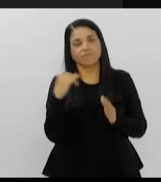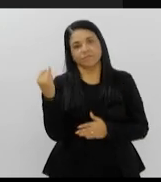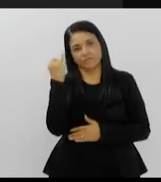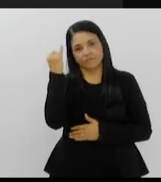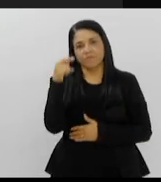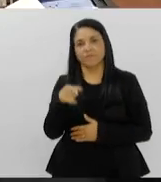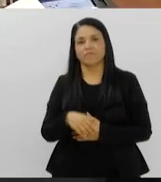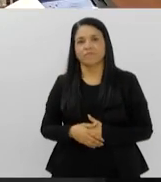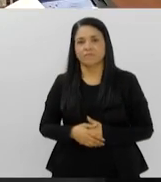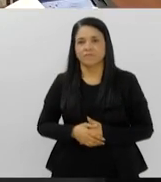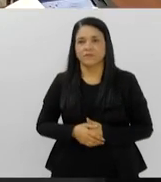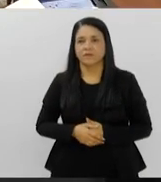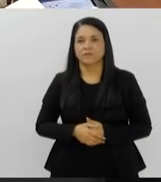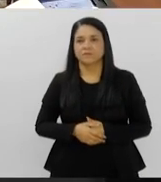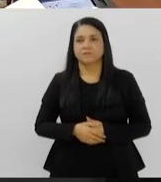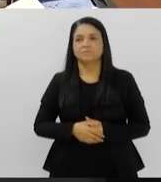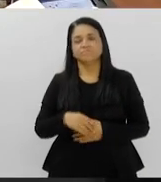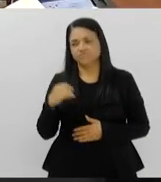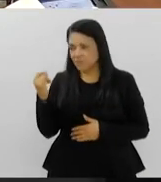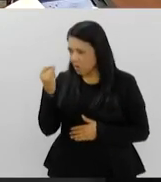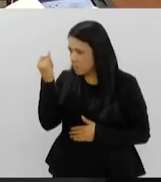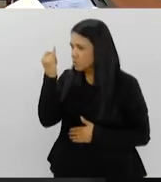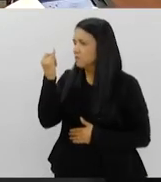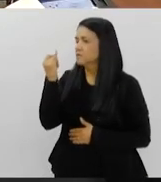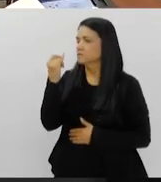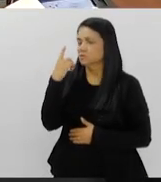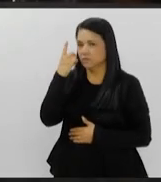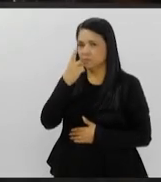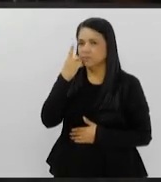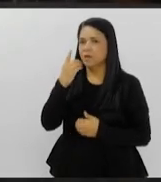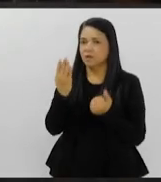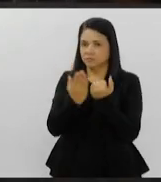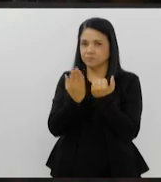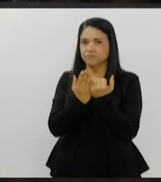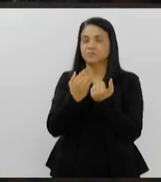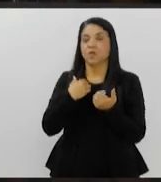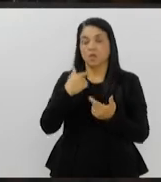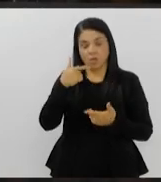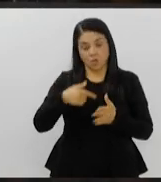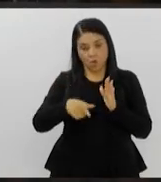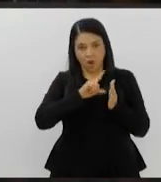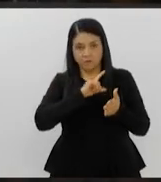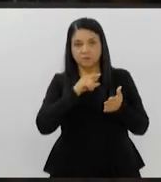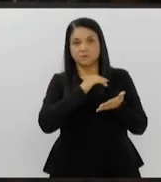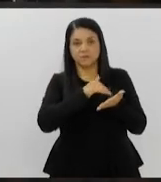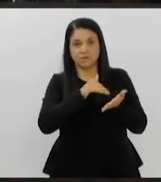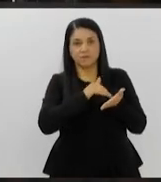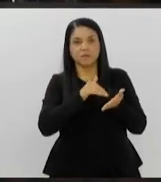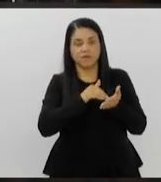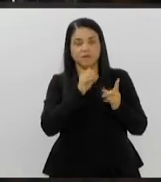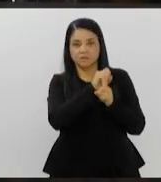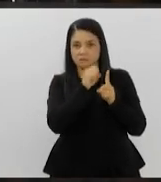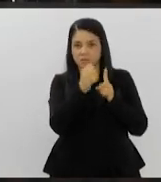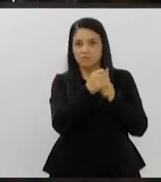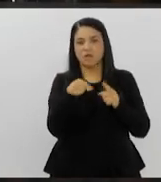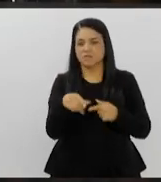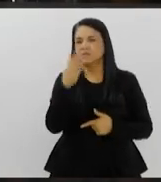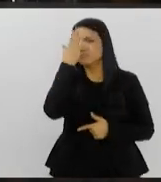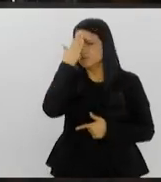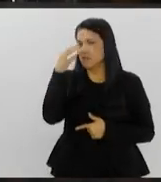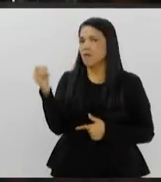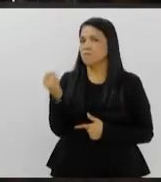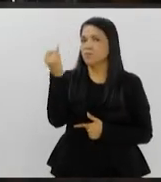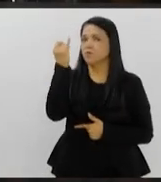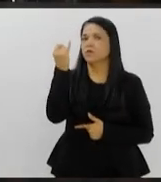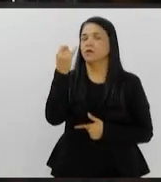importante. Importantíssimo, deputado. Fui secretário de assistência e sei o quanto é importante